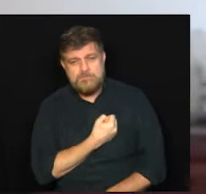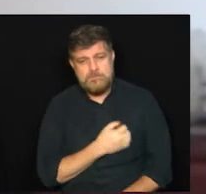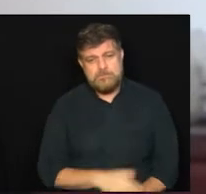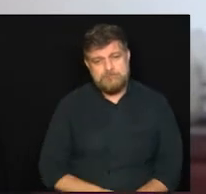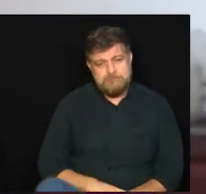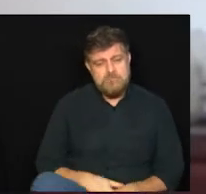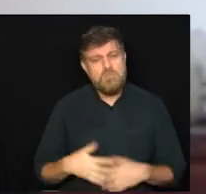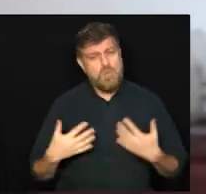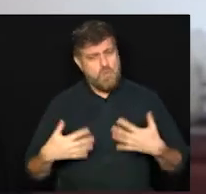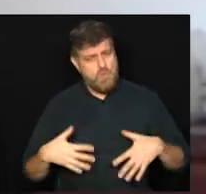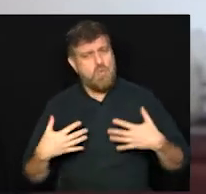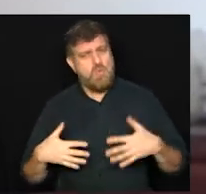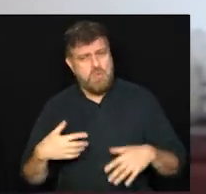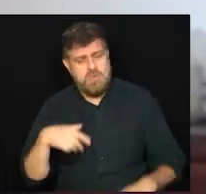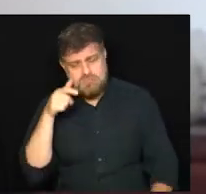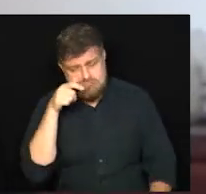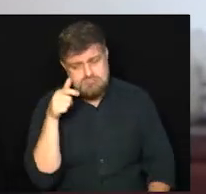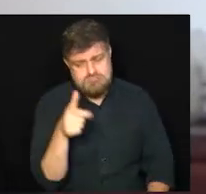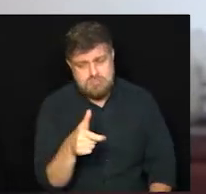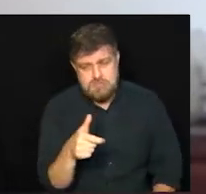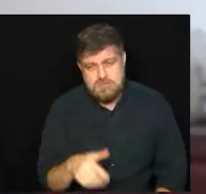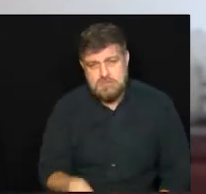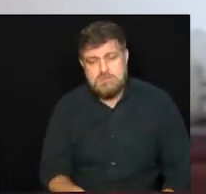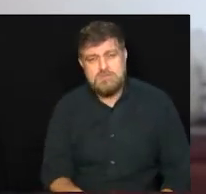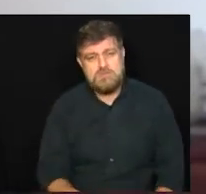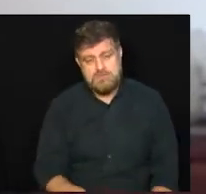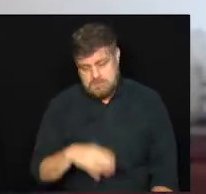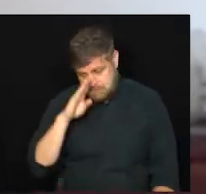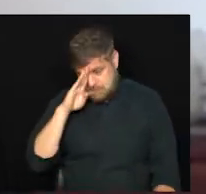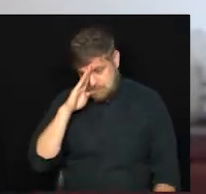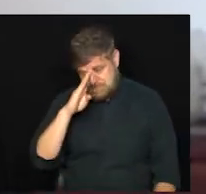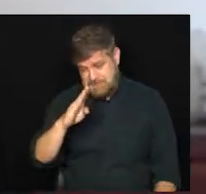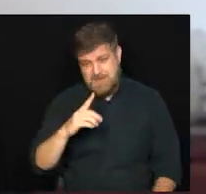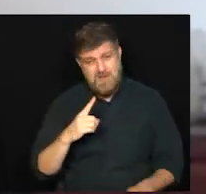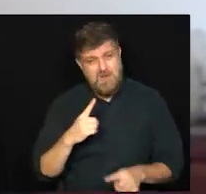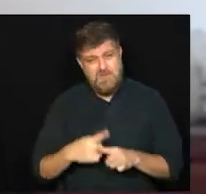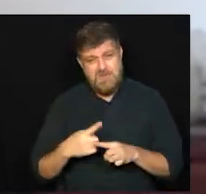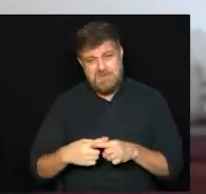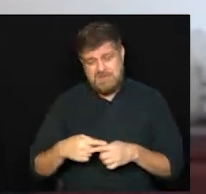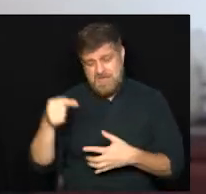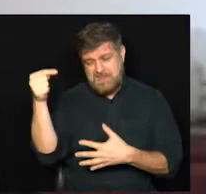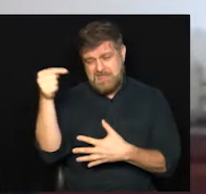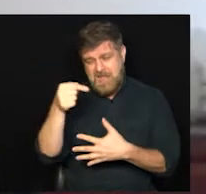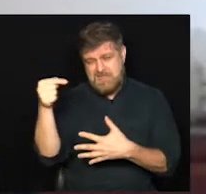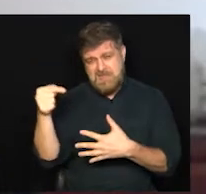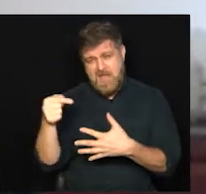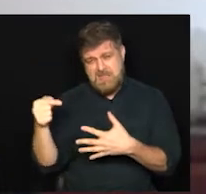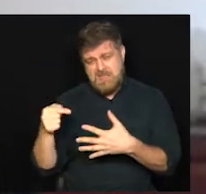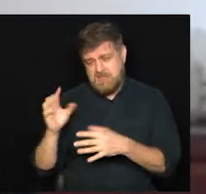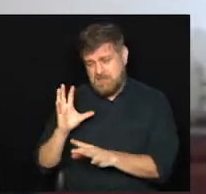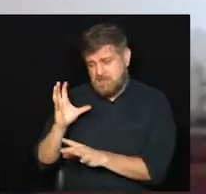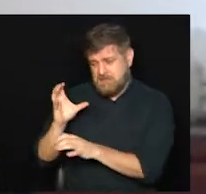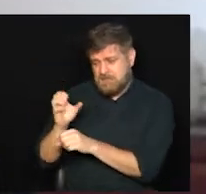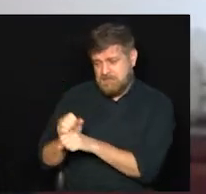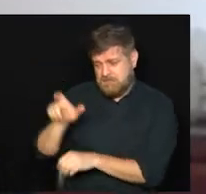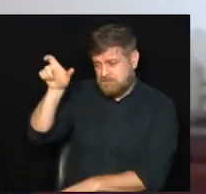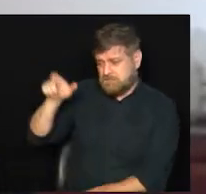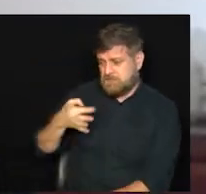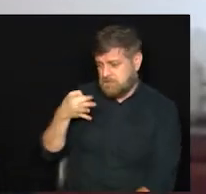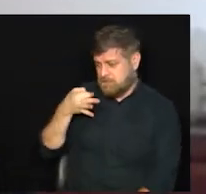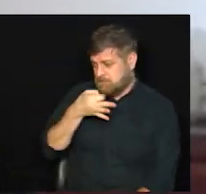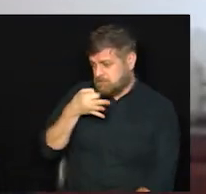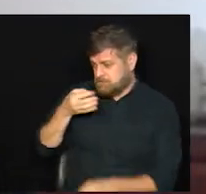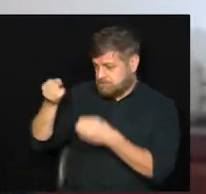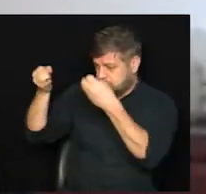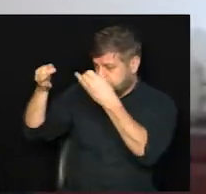bastante interessante, e principalmente por toda essa pontuação, Vanderlei fez principalmente,